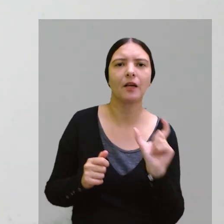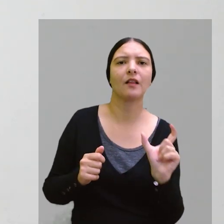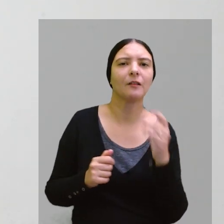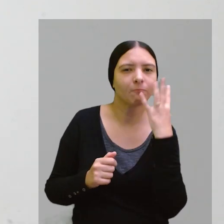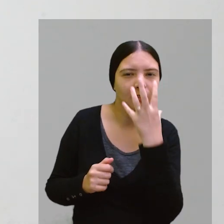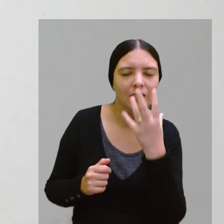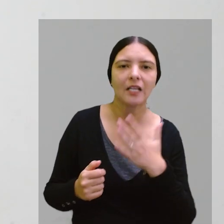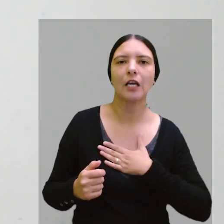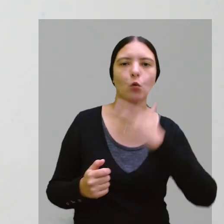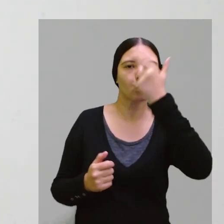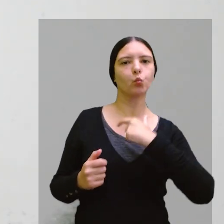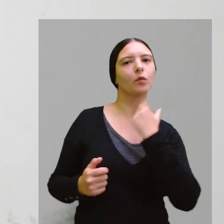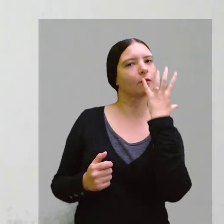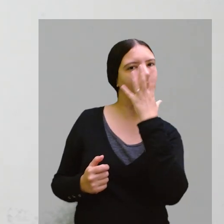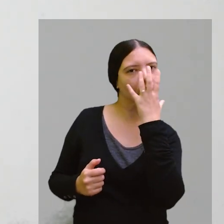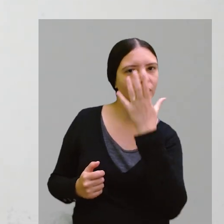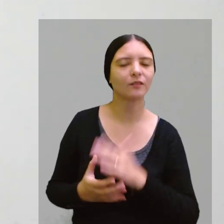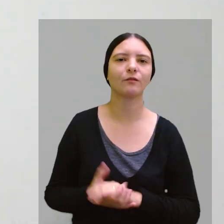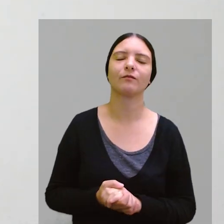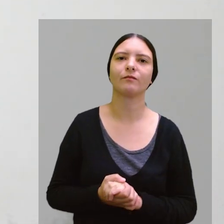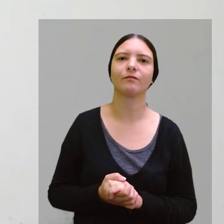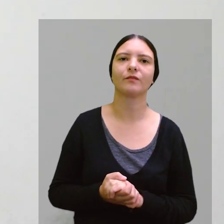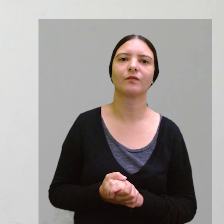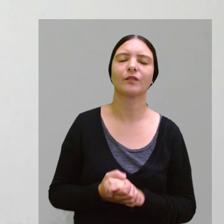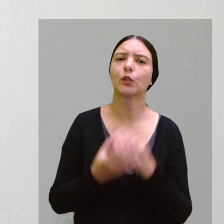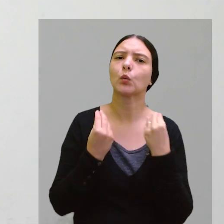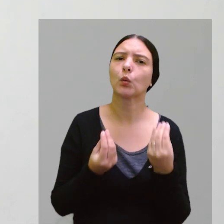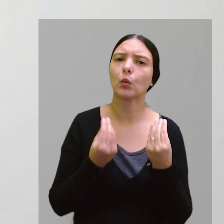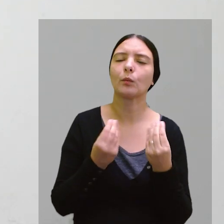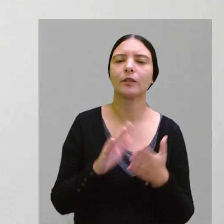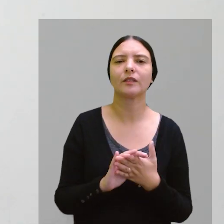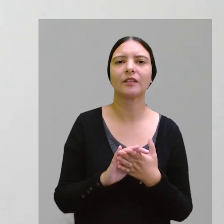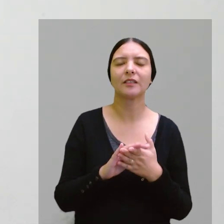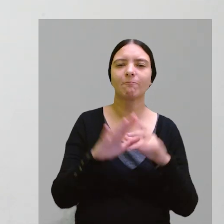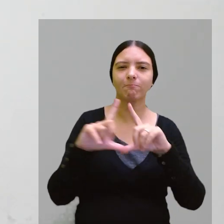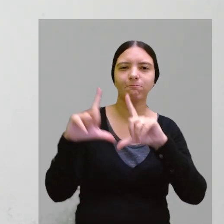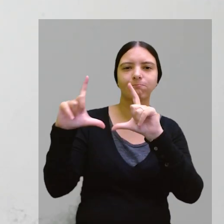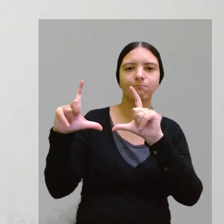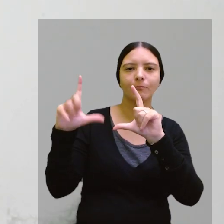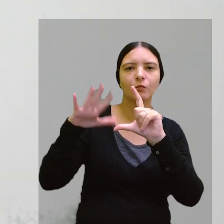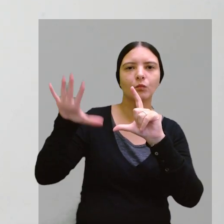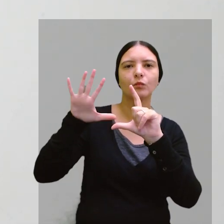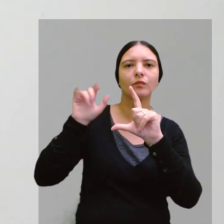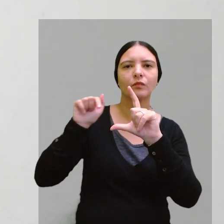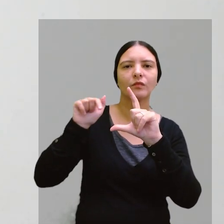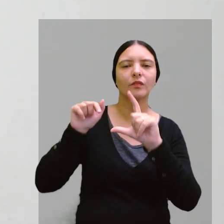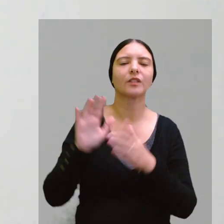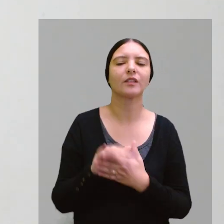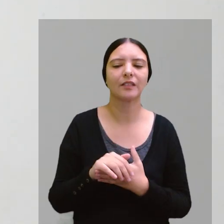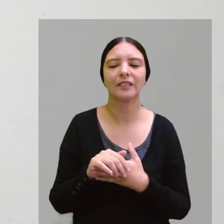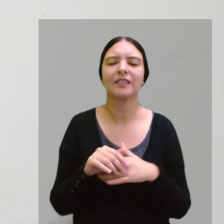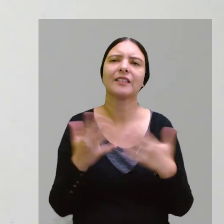paixão. Estou apaixonado. Olha, como que você, para fazer uma imagem, como que é difícil numa